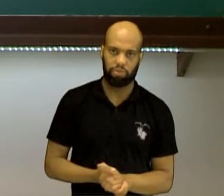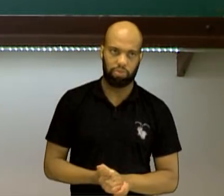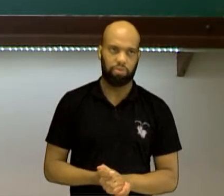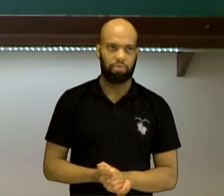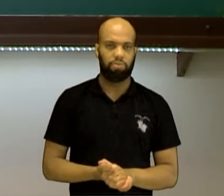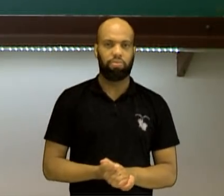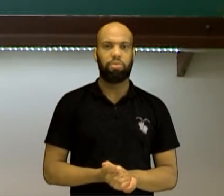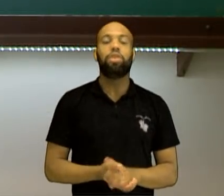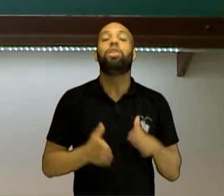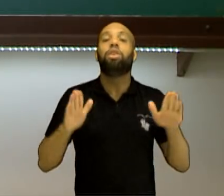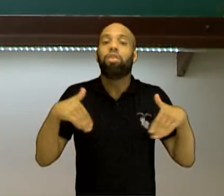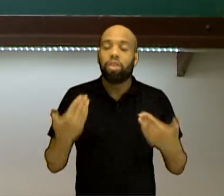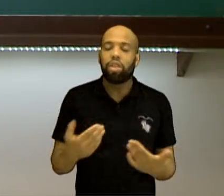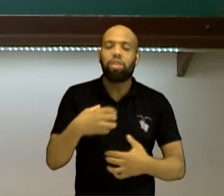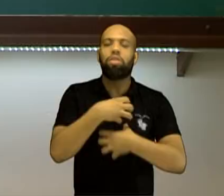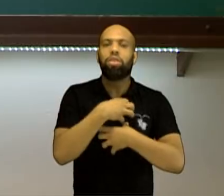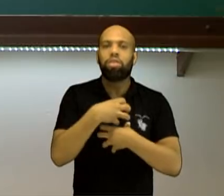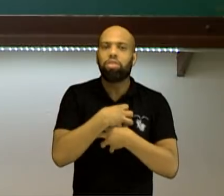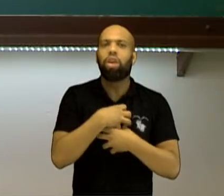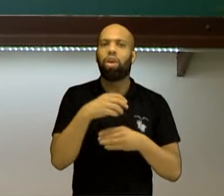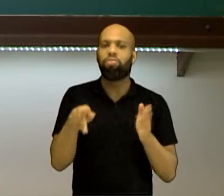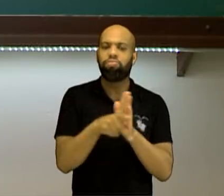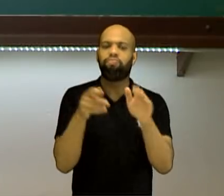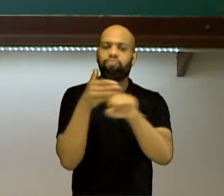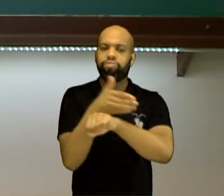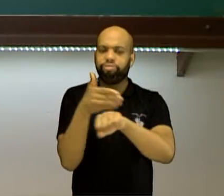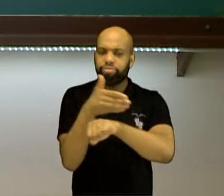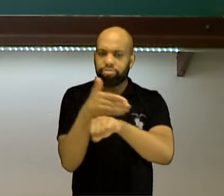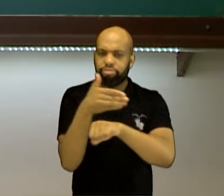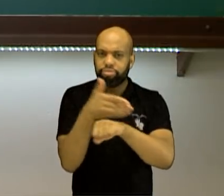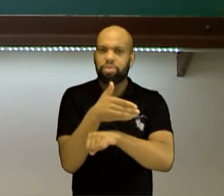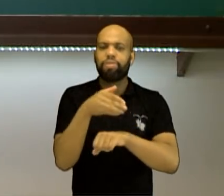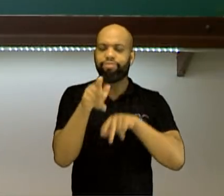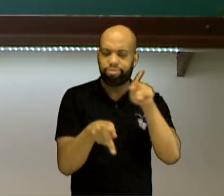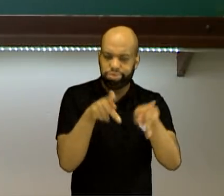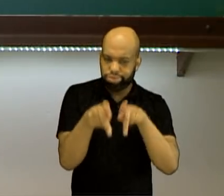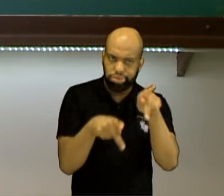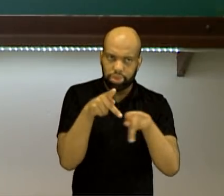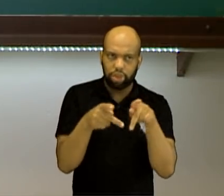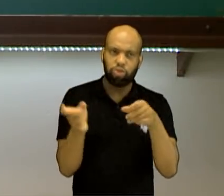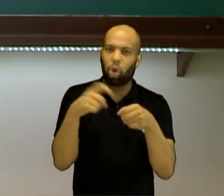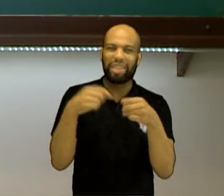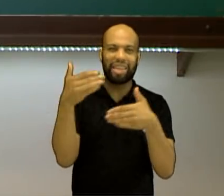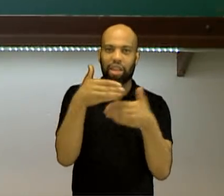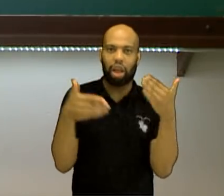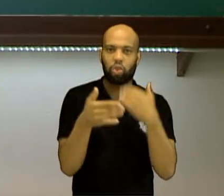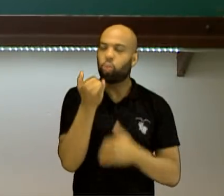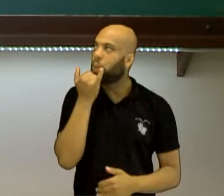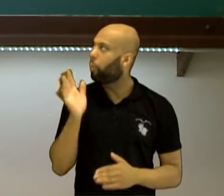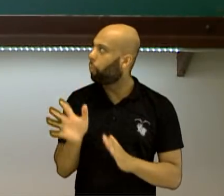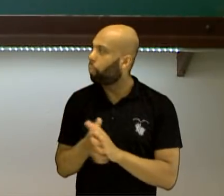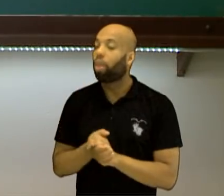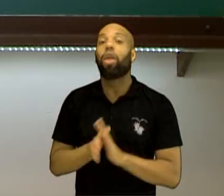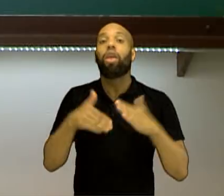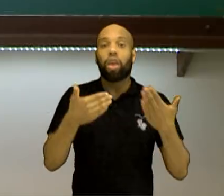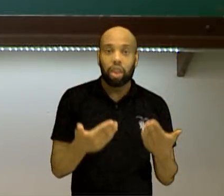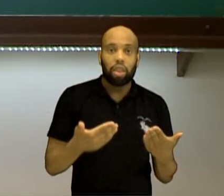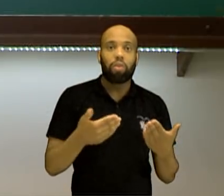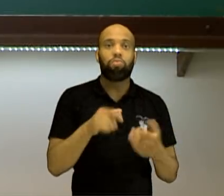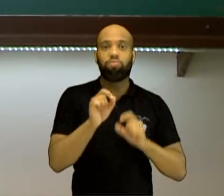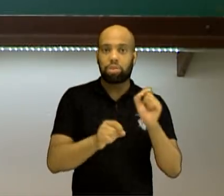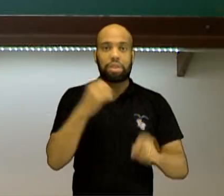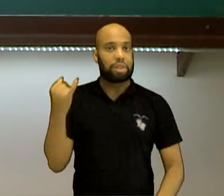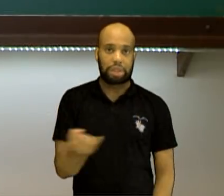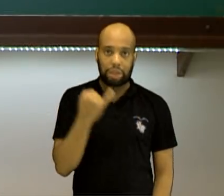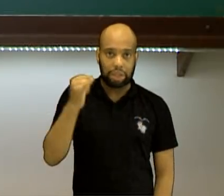Então, essa forma de participação da população, deixa eu só voltar esse slide aqui, ela é muito importante para que